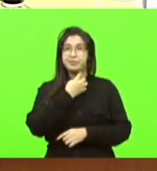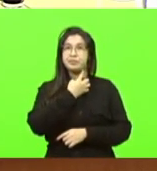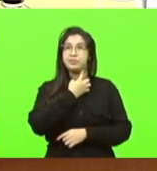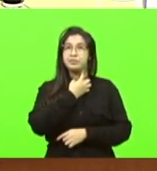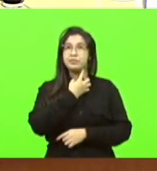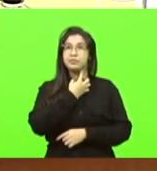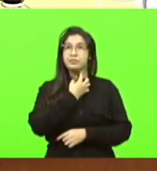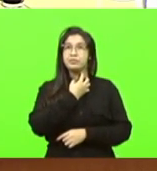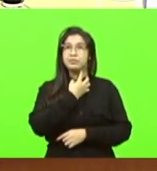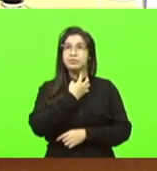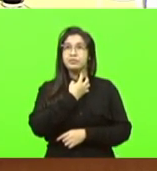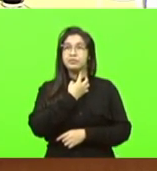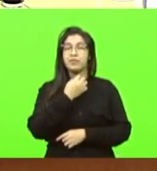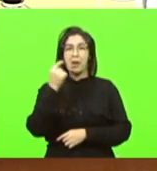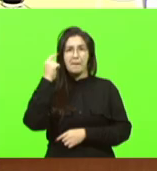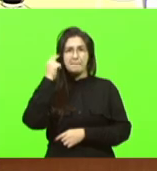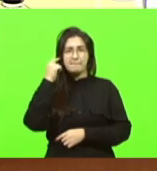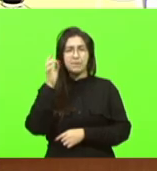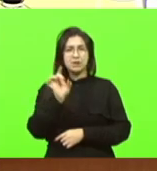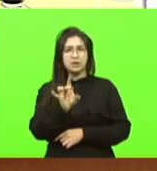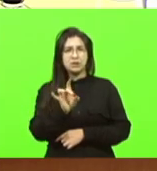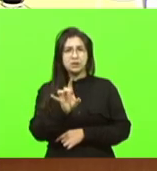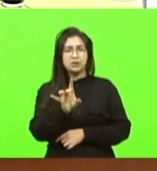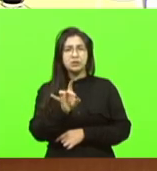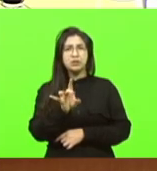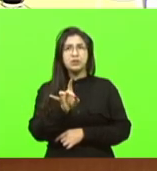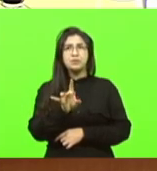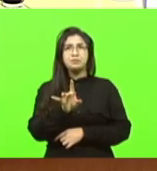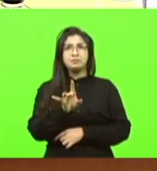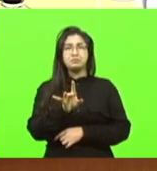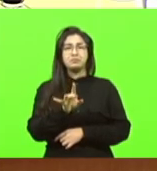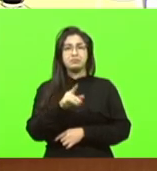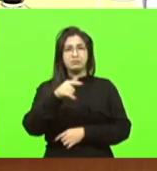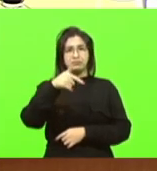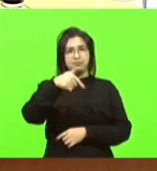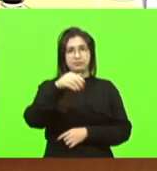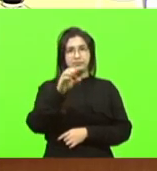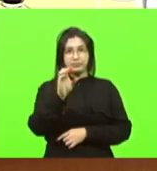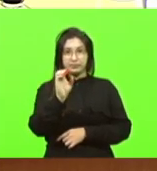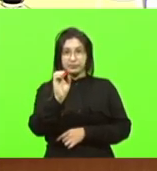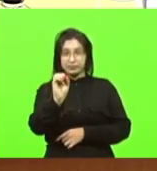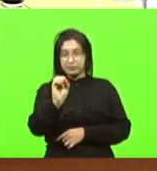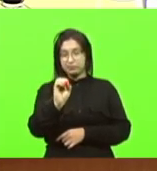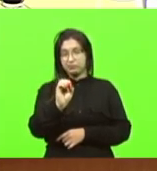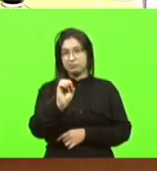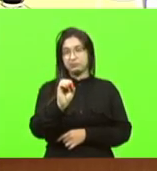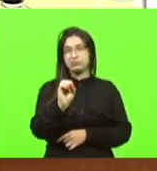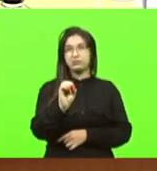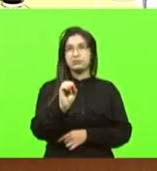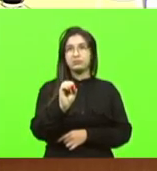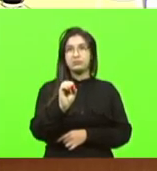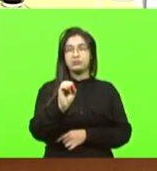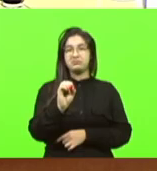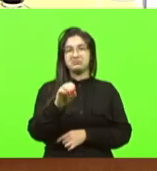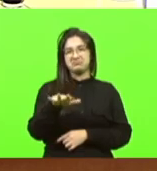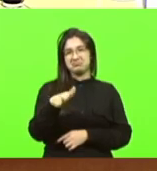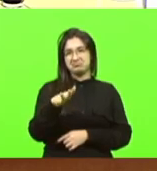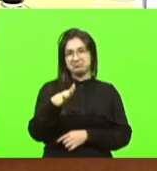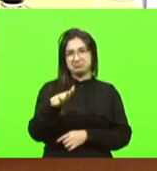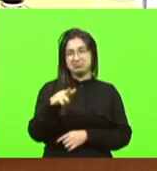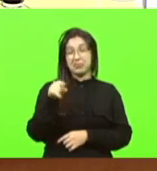eu não estou pensando só e nos 70 70 e poucos